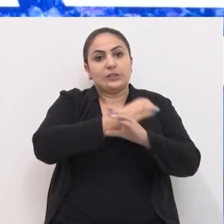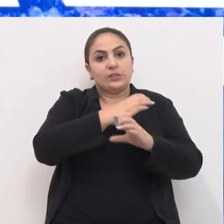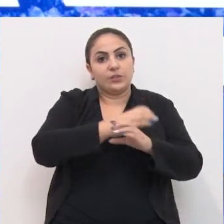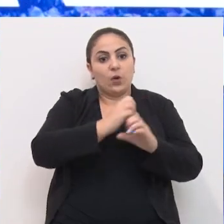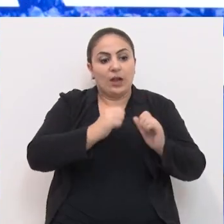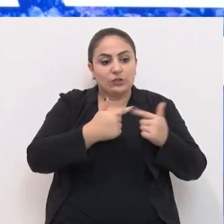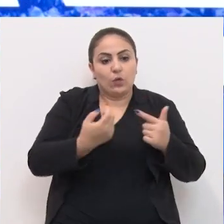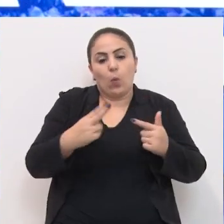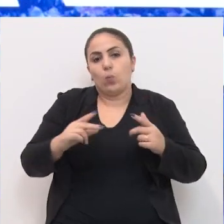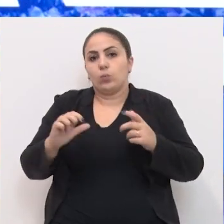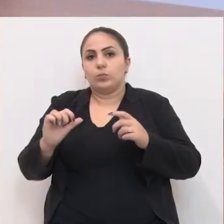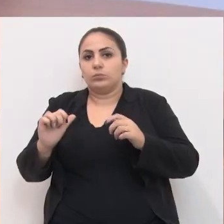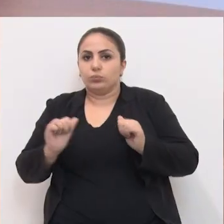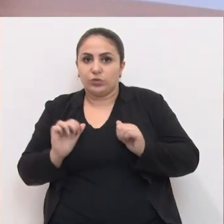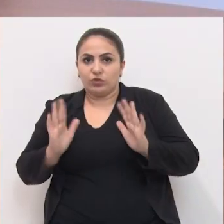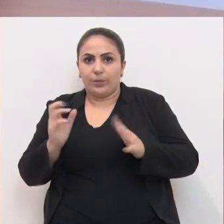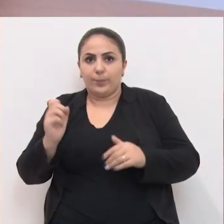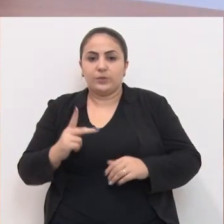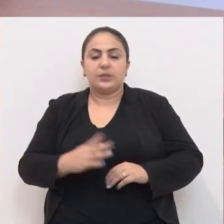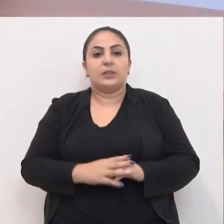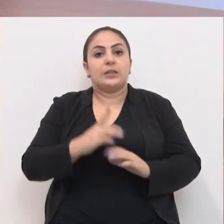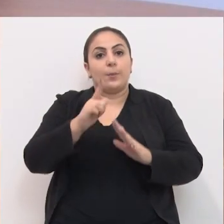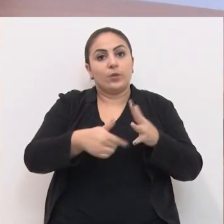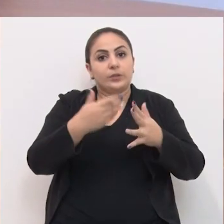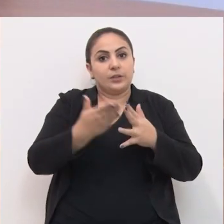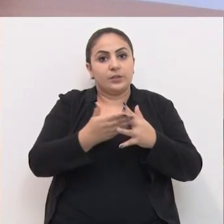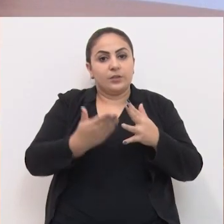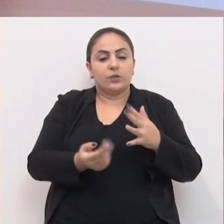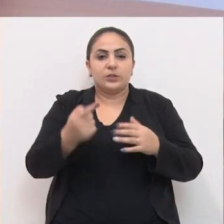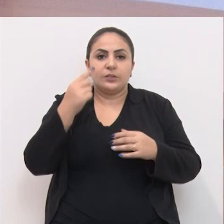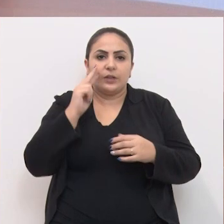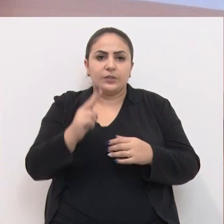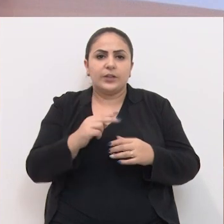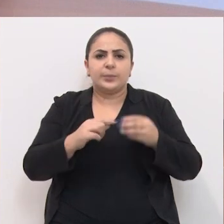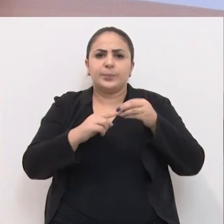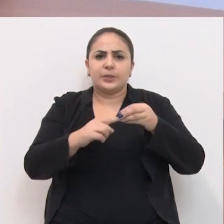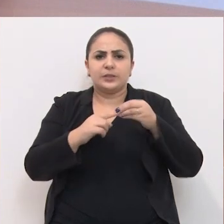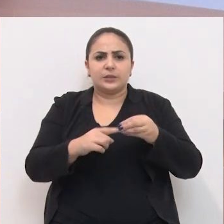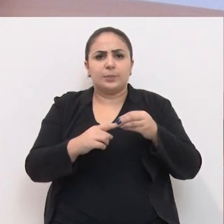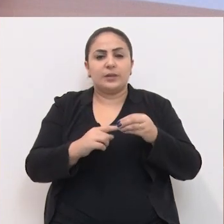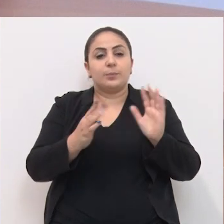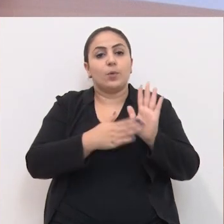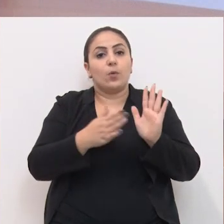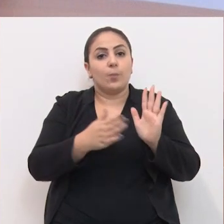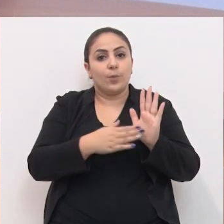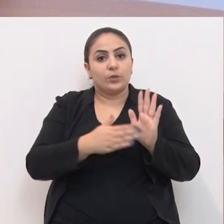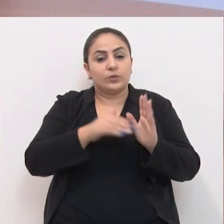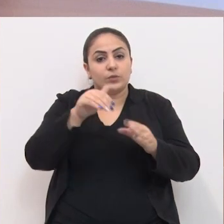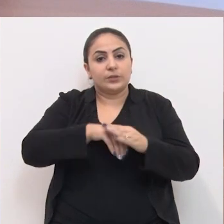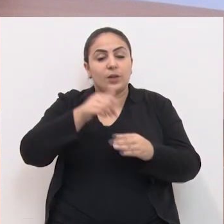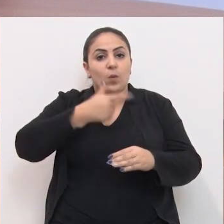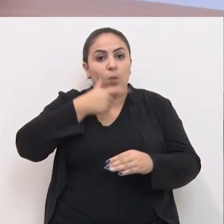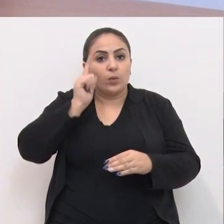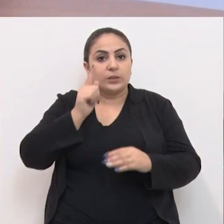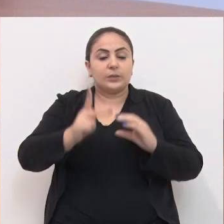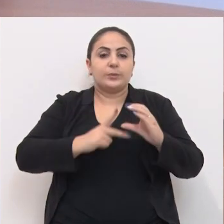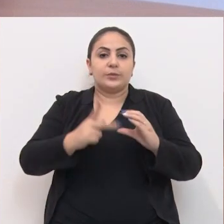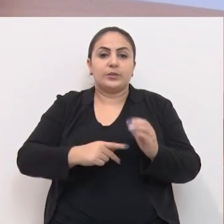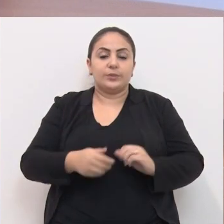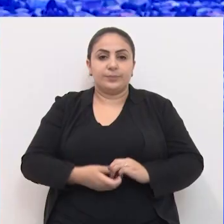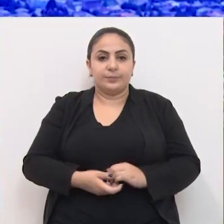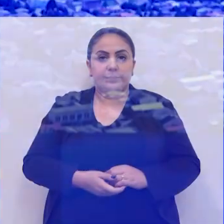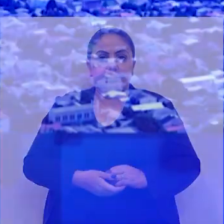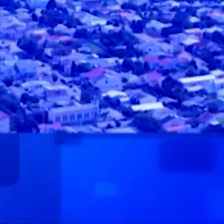pacote será votada pela Assembleia Legislativa em 2020. Apenas uma proposta passou pela